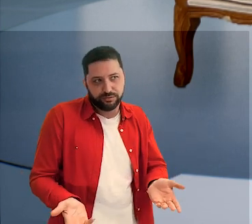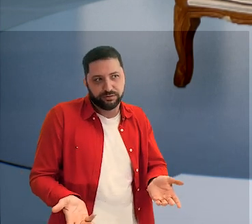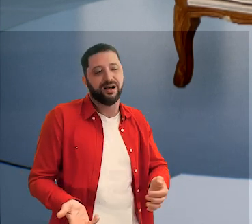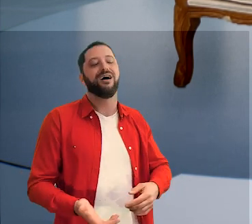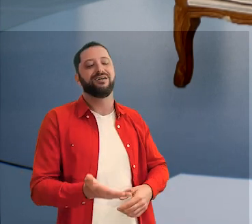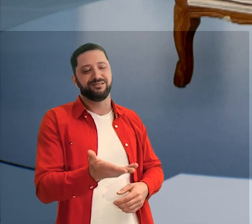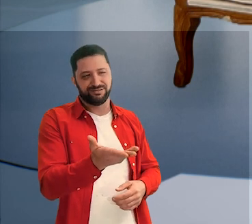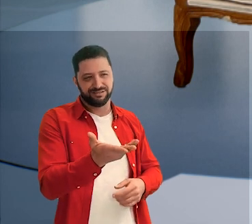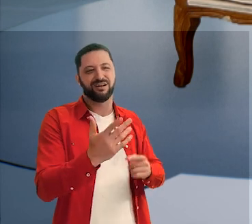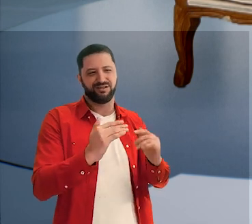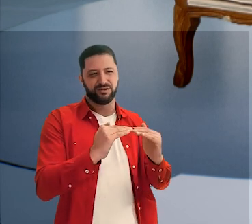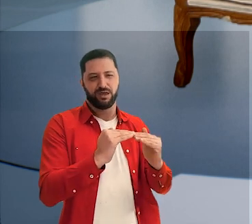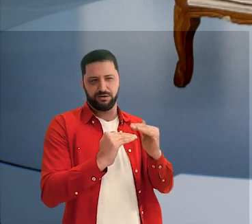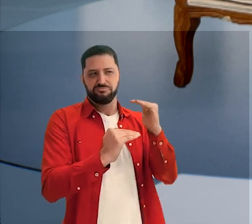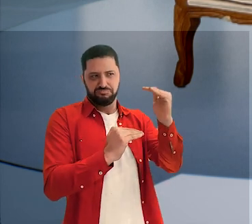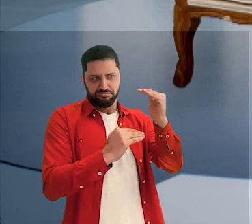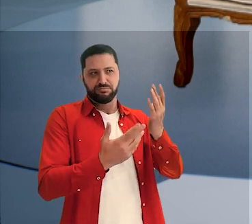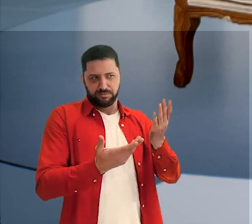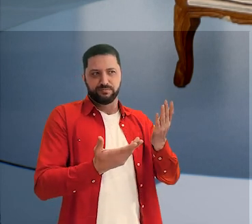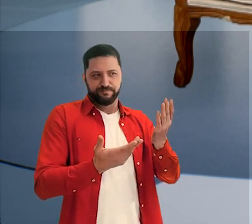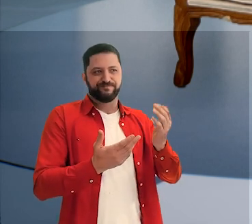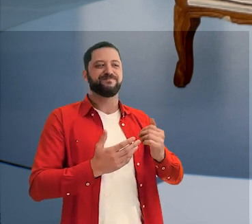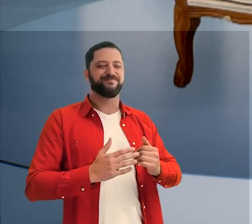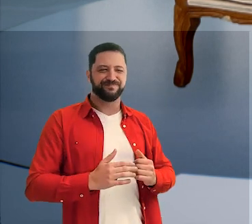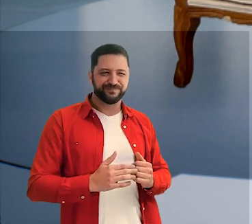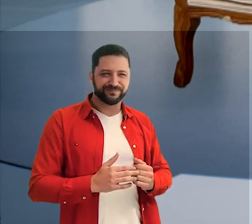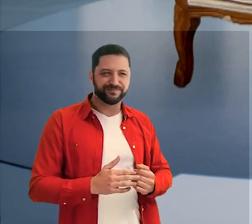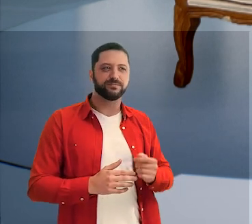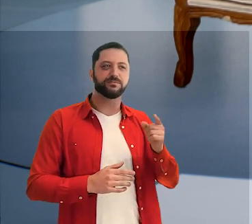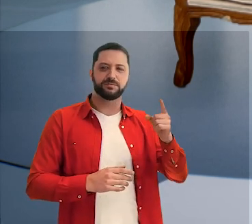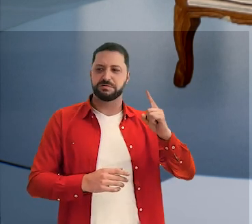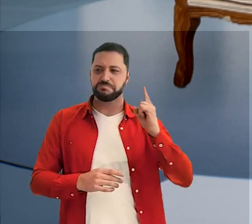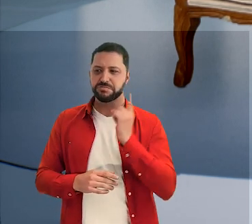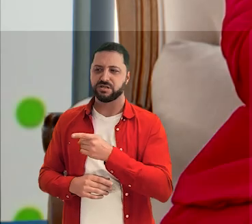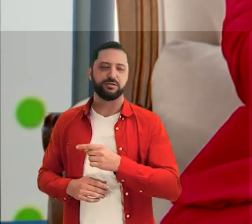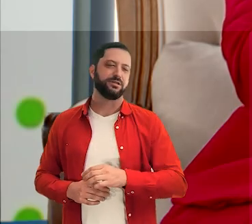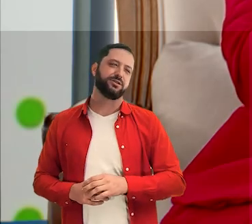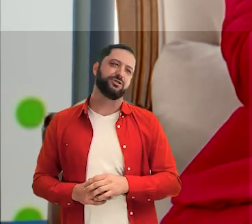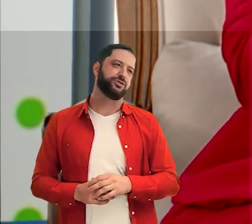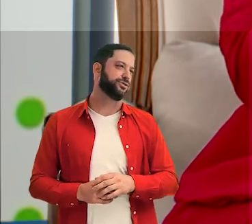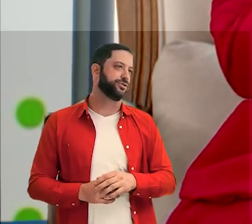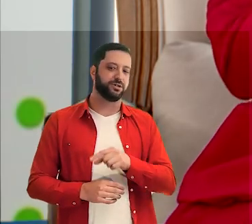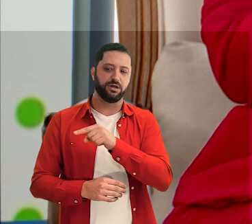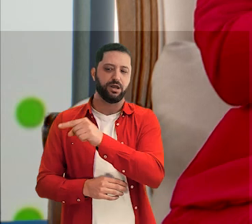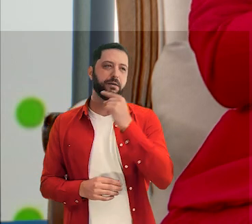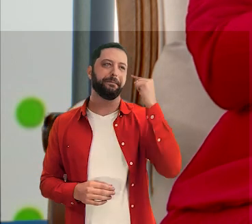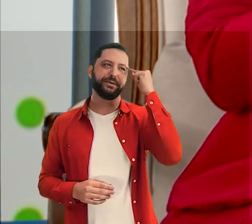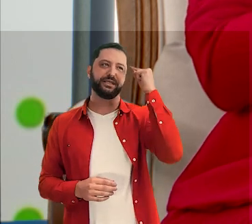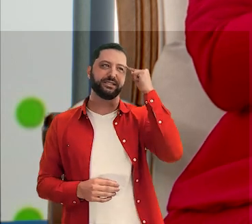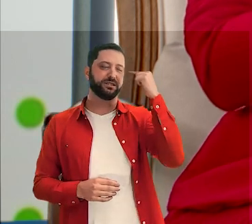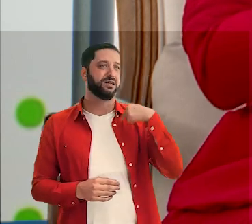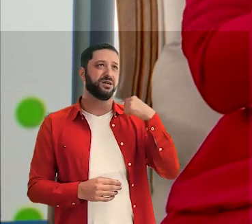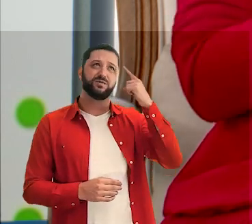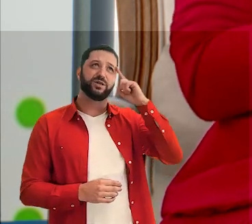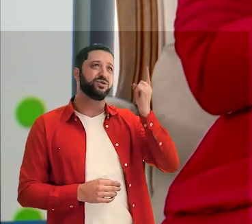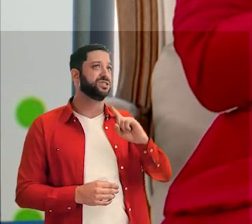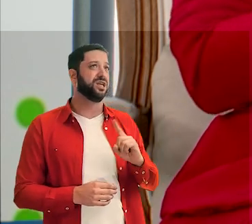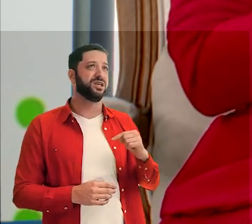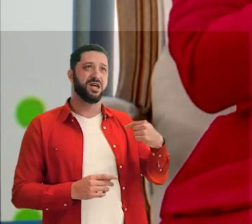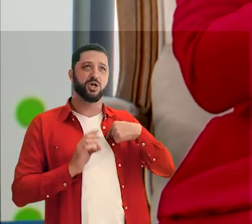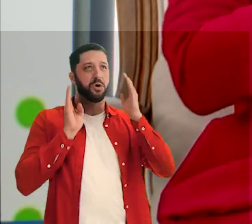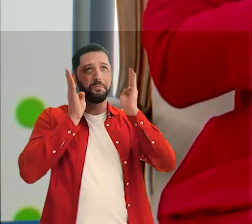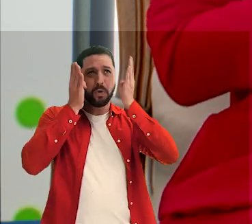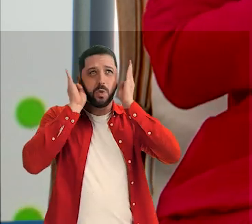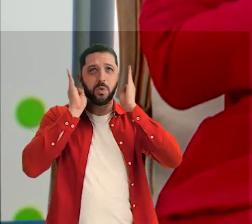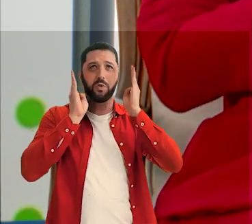De alguém que está em autoridade sobre a criança naquele momento. E a partir dali a criança entende: eu não sei essa matéria, eu sou